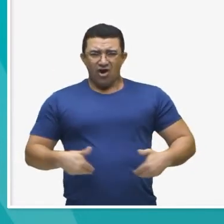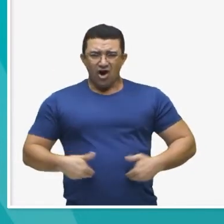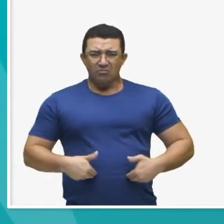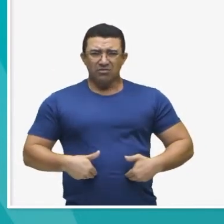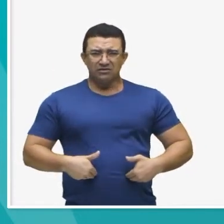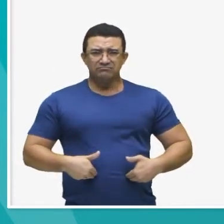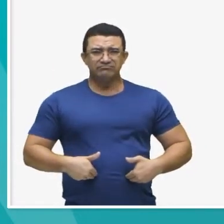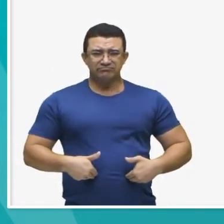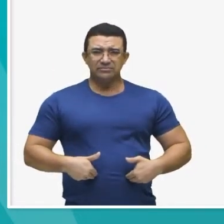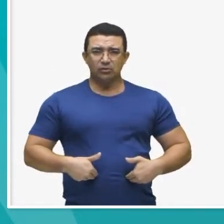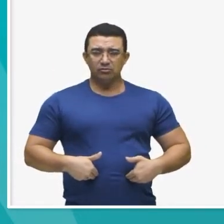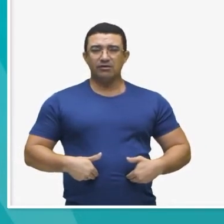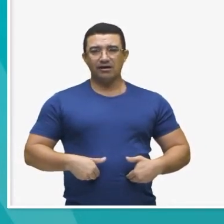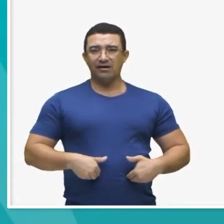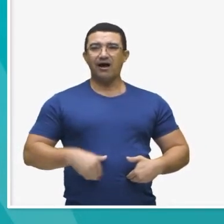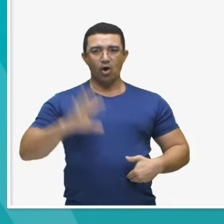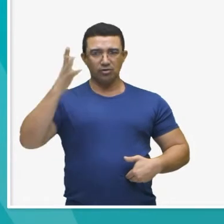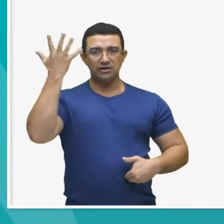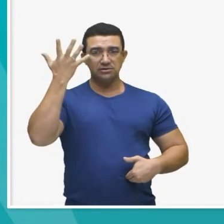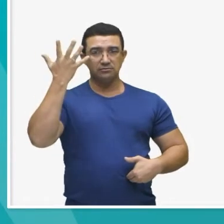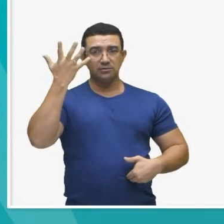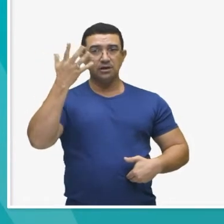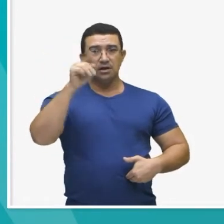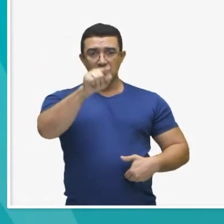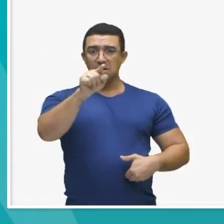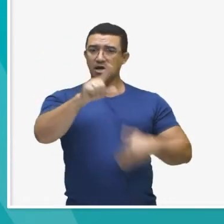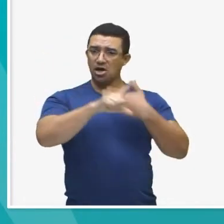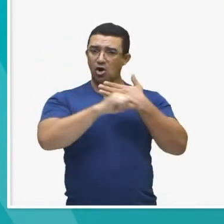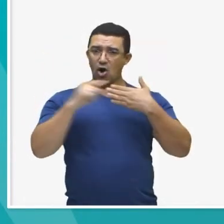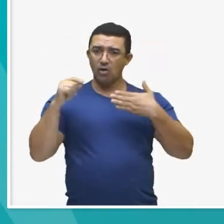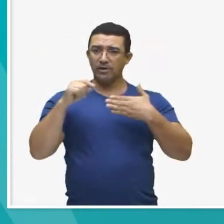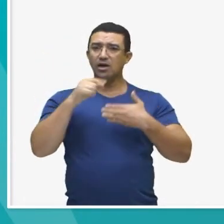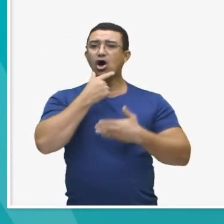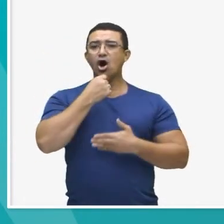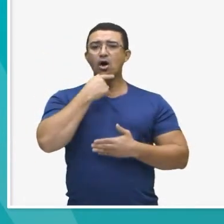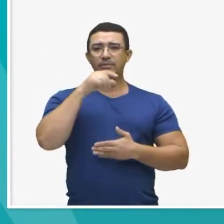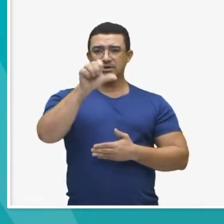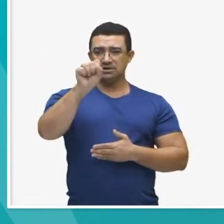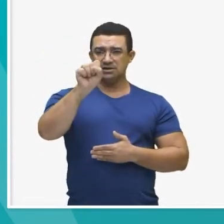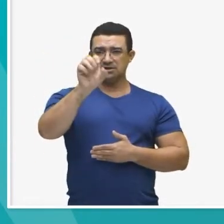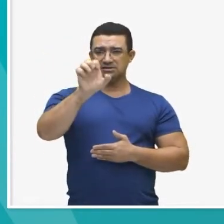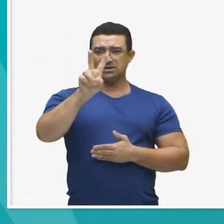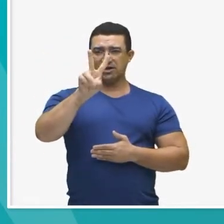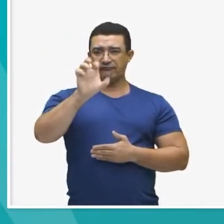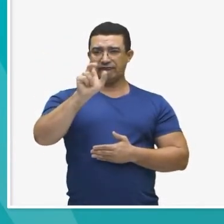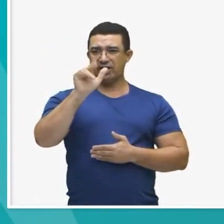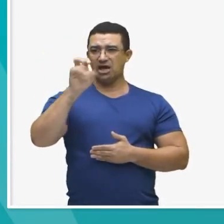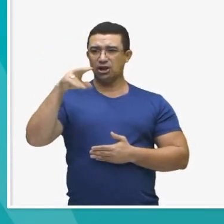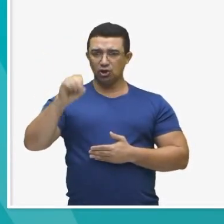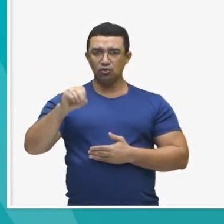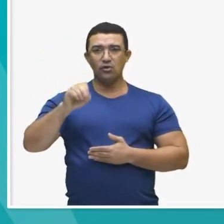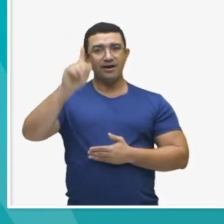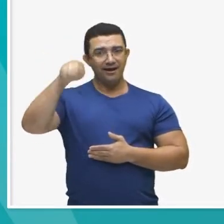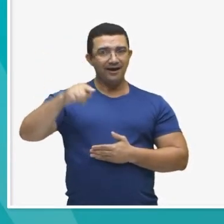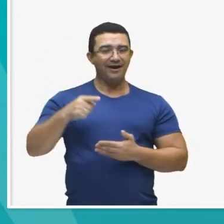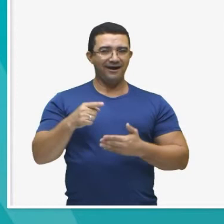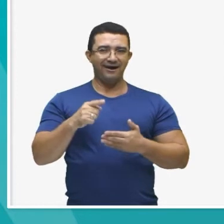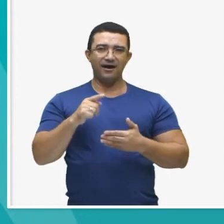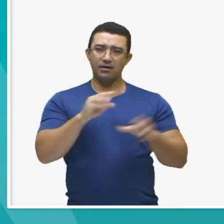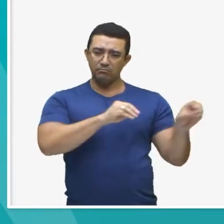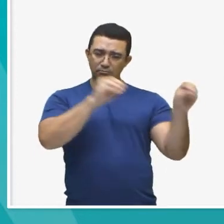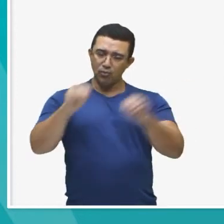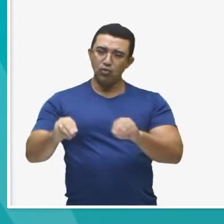migrar. O enredo. Qual é o enredo, então, do Severino e no seu processo de migração? Eis aí. O Severino